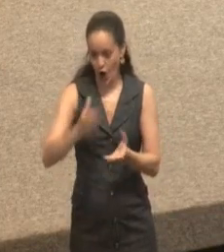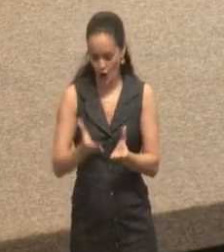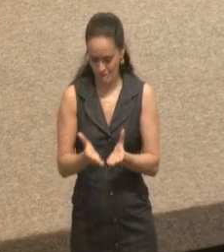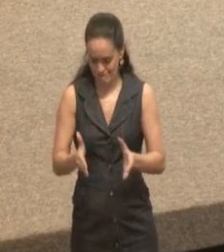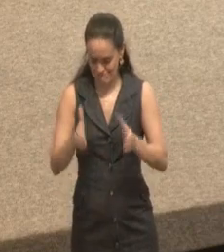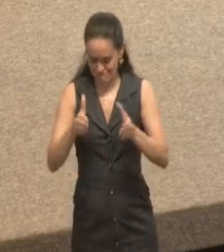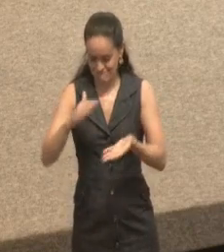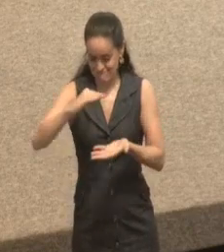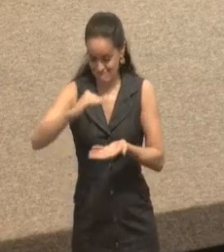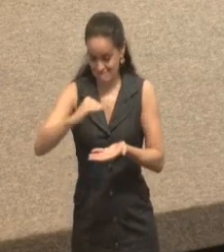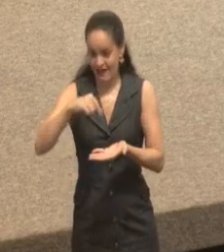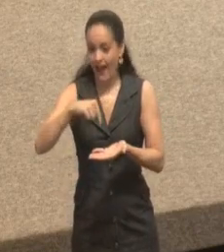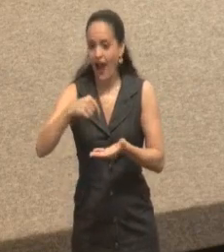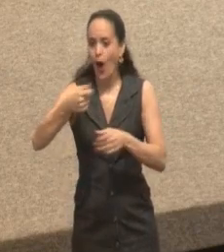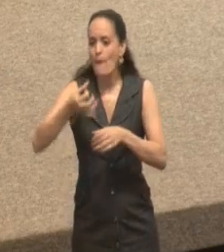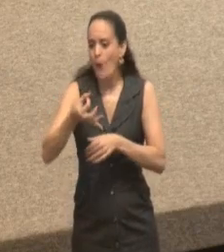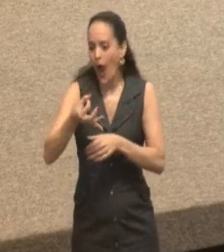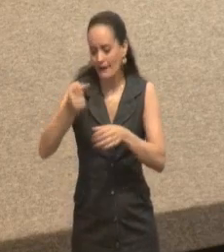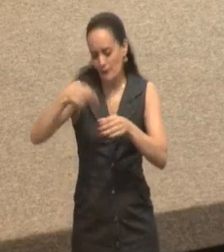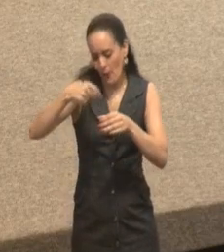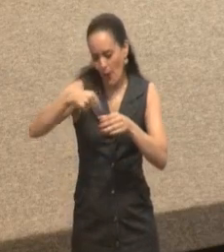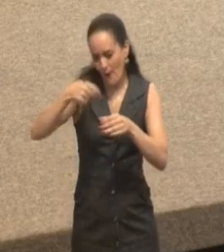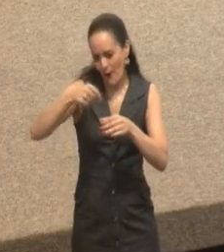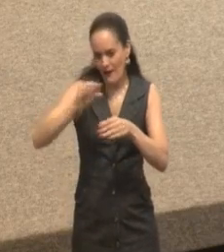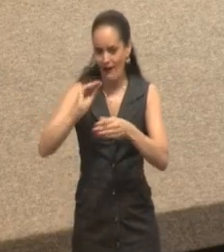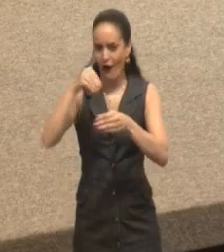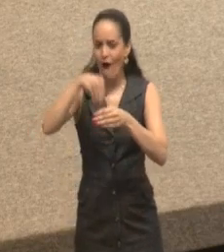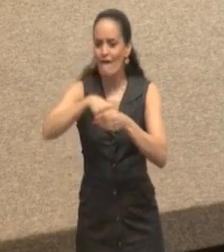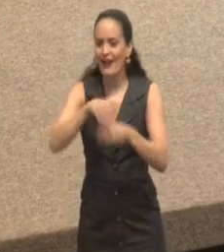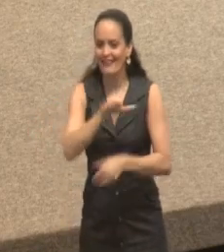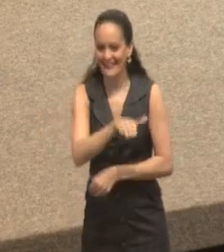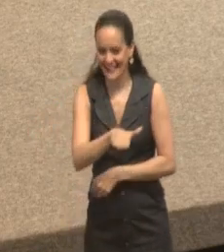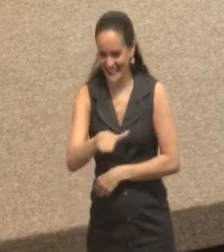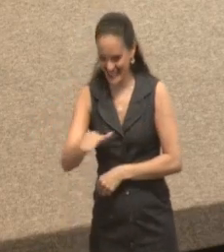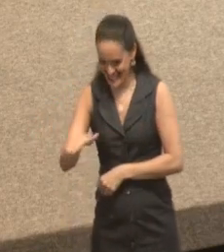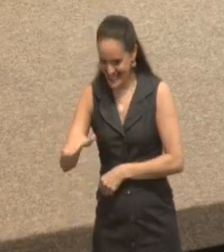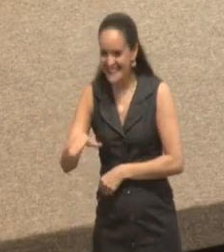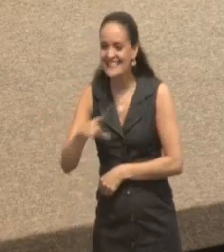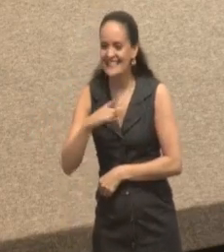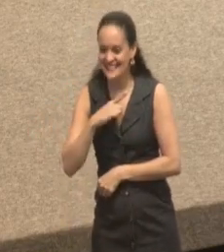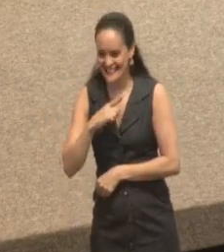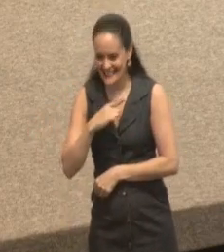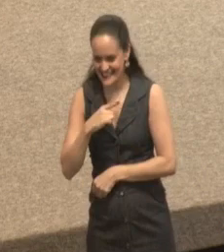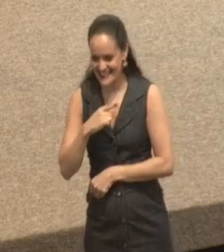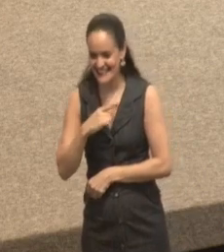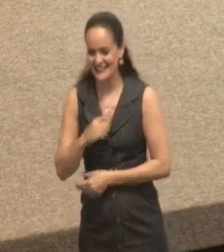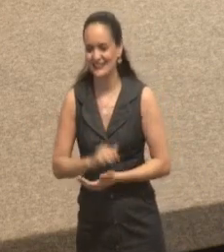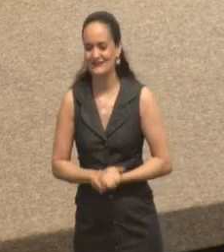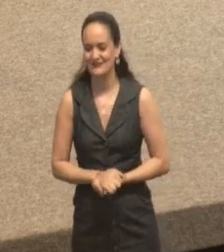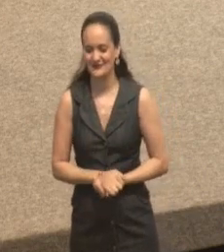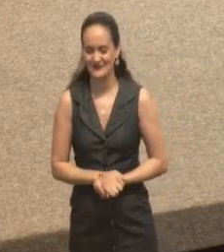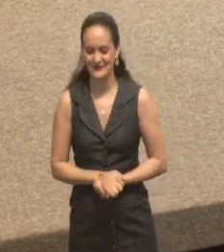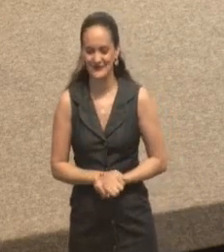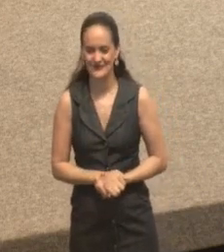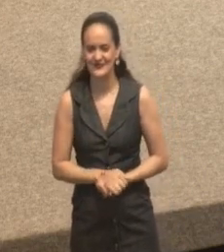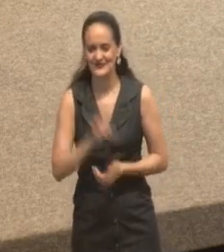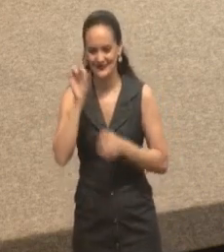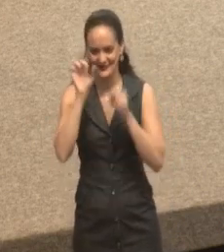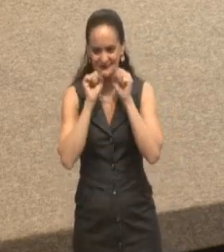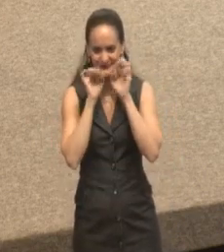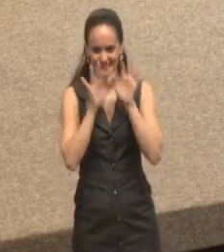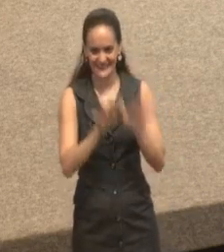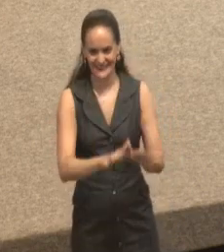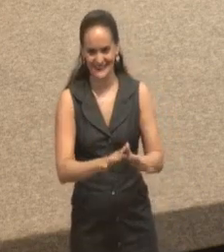confeccionaram cofrinhos para trazer a oferta do Crescer, irmãos. Tem um cofrinho hoje representando todo o Crescer. Deus nos